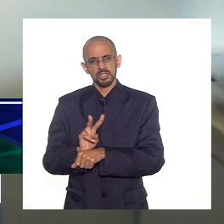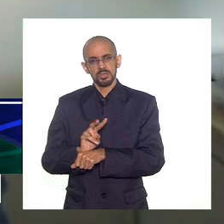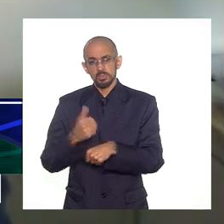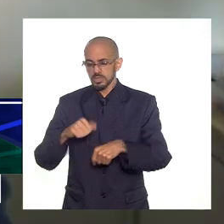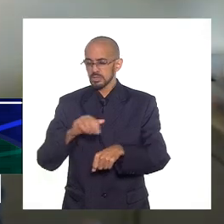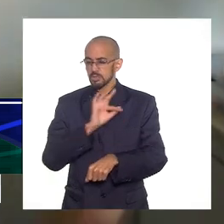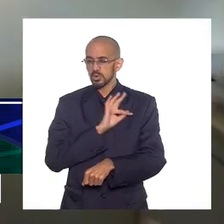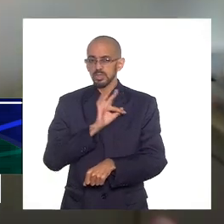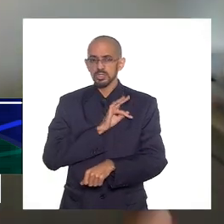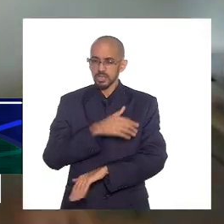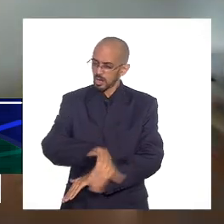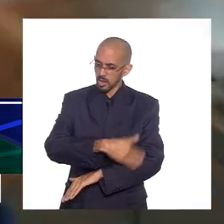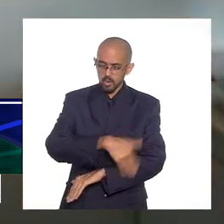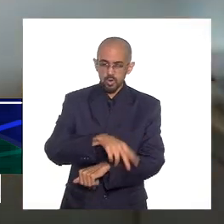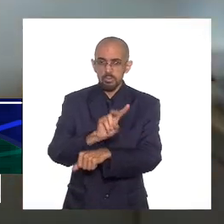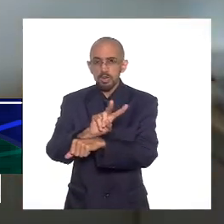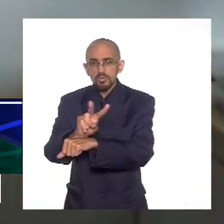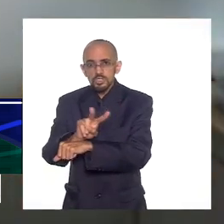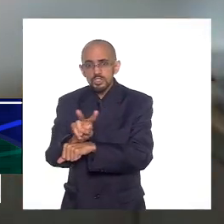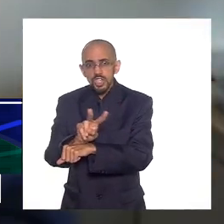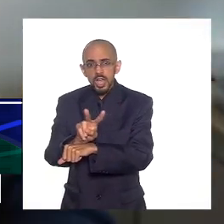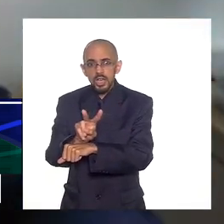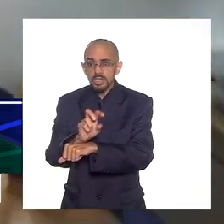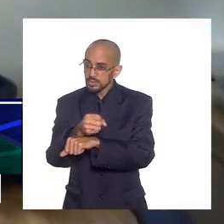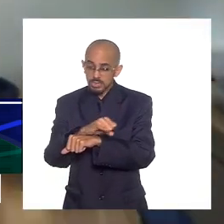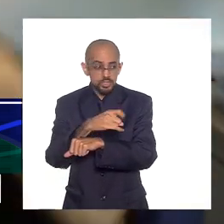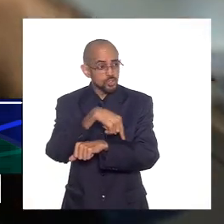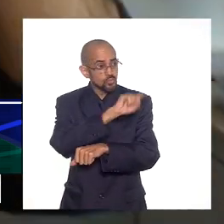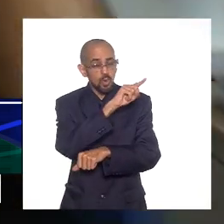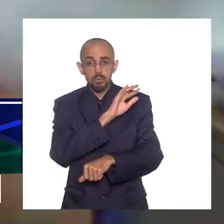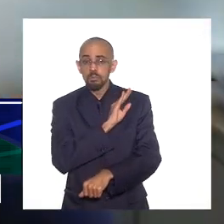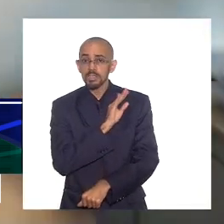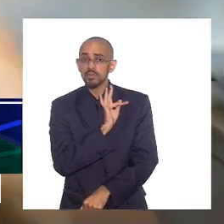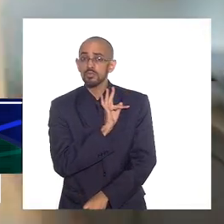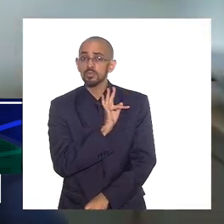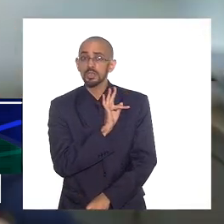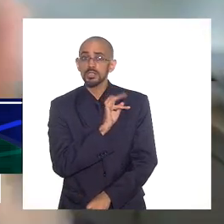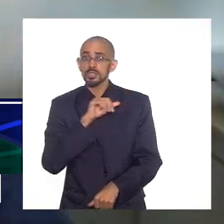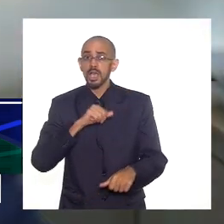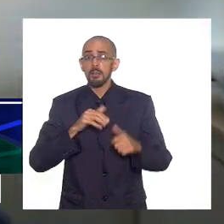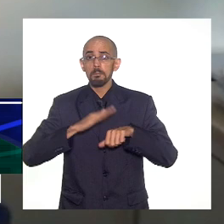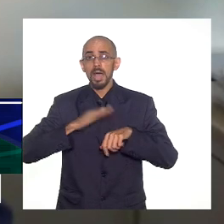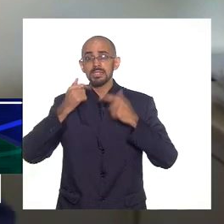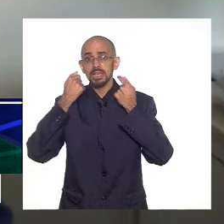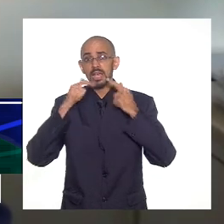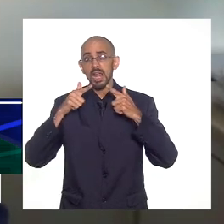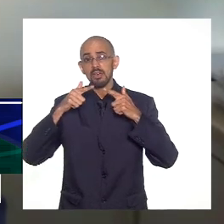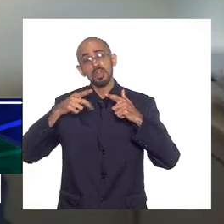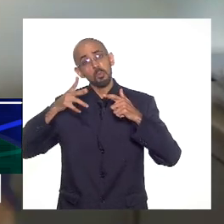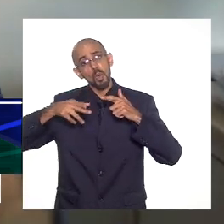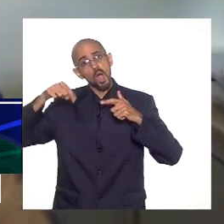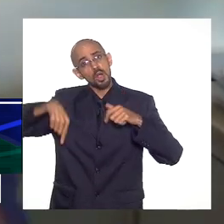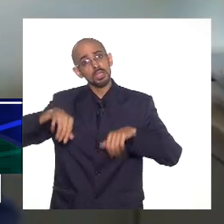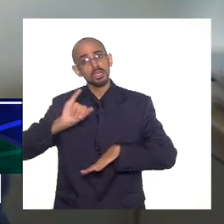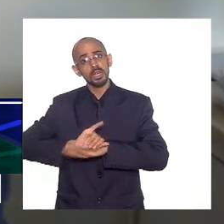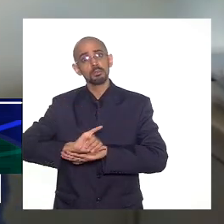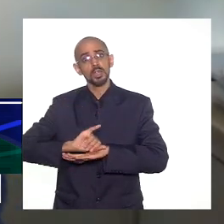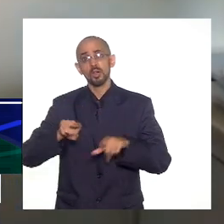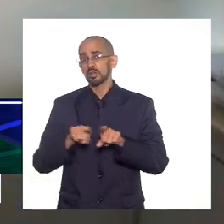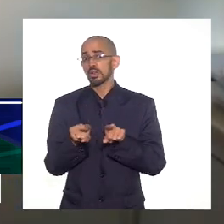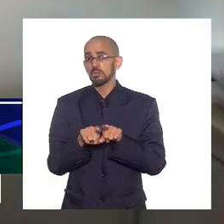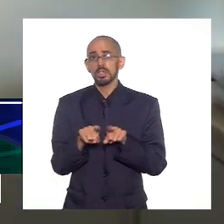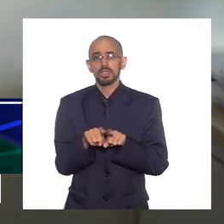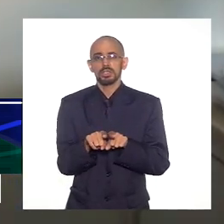precisa tudo. E se a gente for para a Baixada, o quadro é tão grave quanto na capital. Eu não queria chamar a